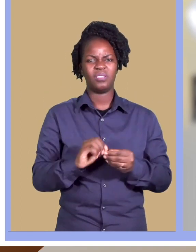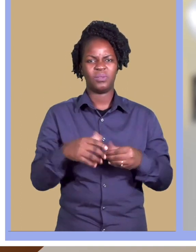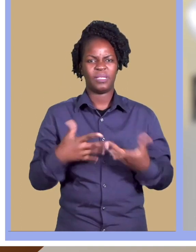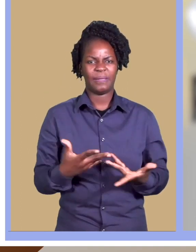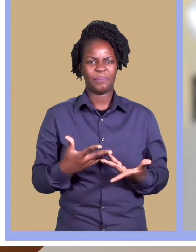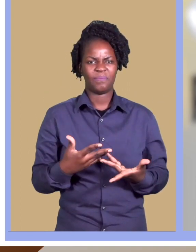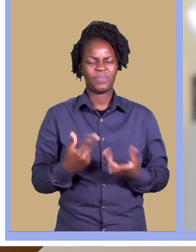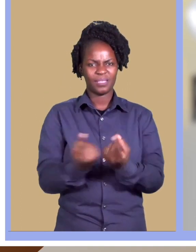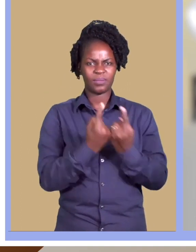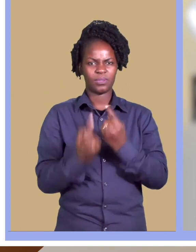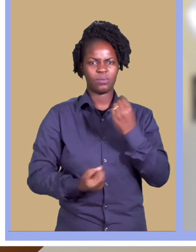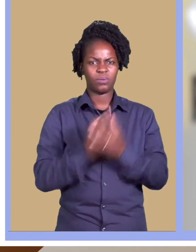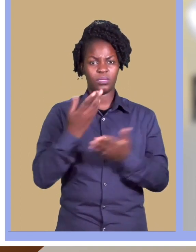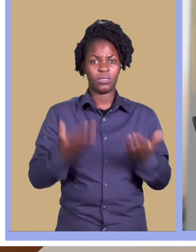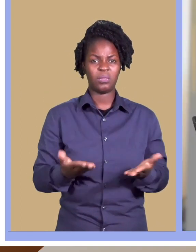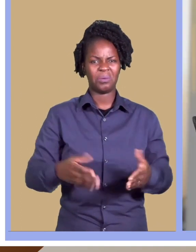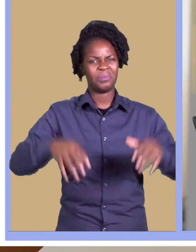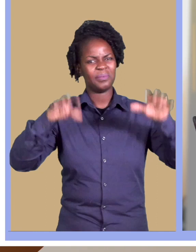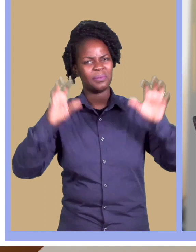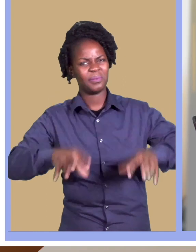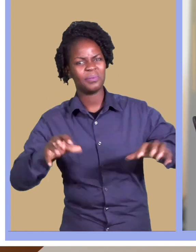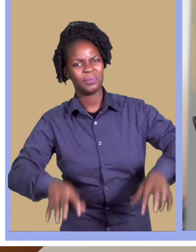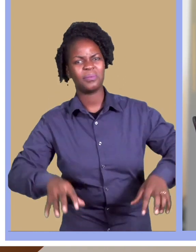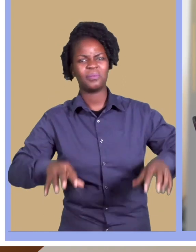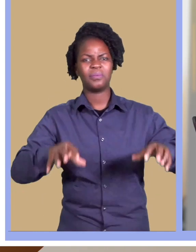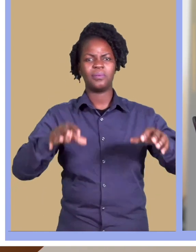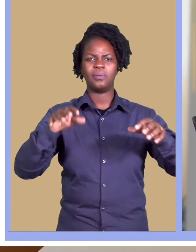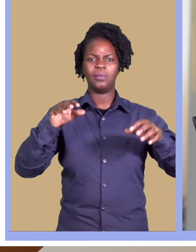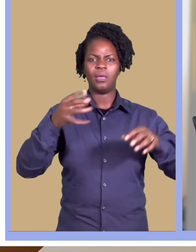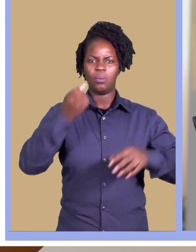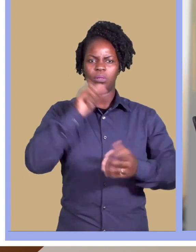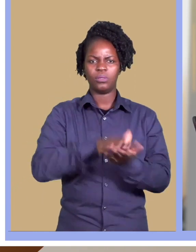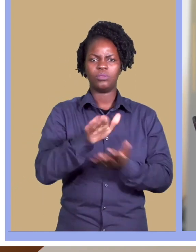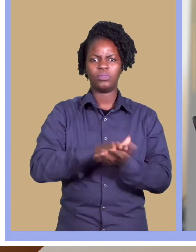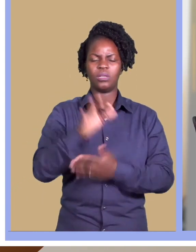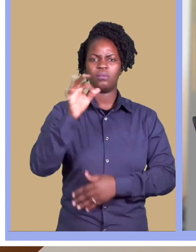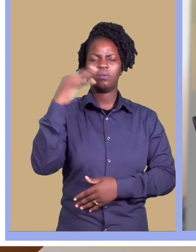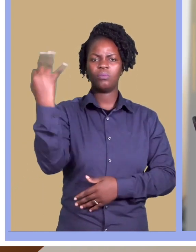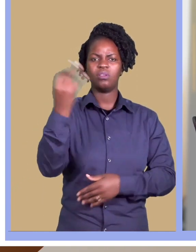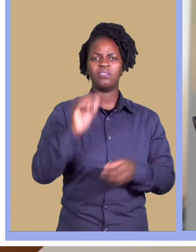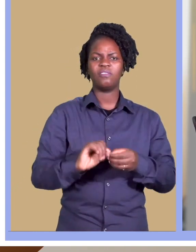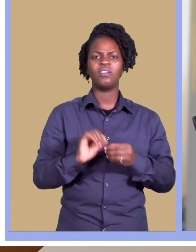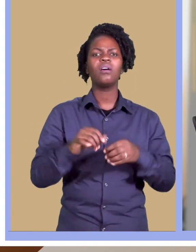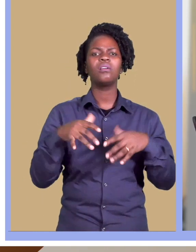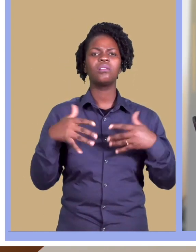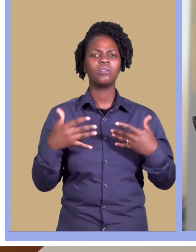o que tem acontecido ultimamente, são chuvas, o papel de FAMOD